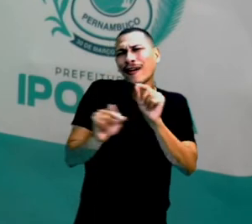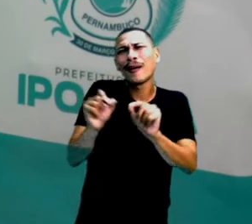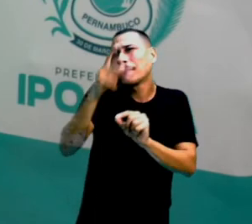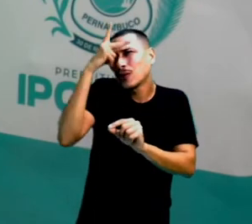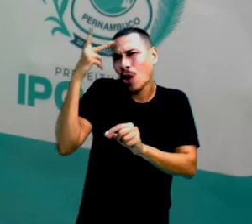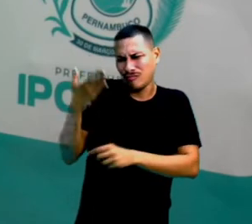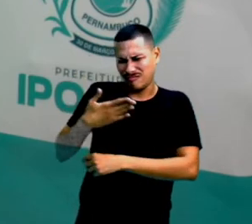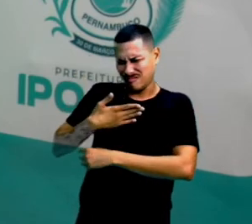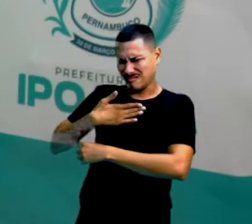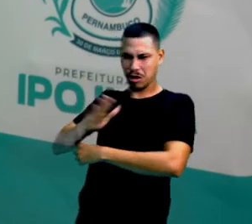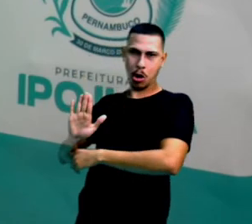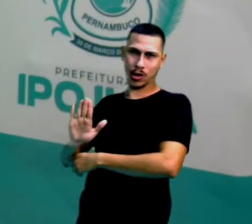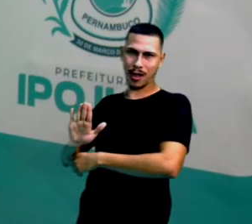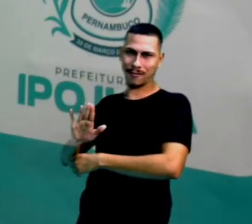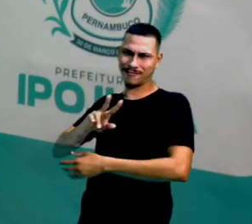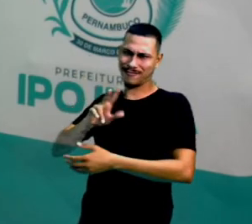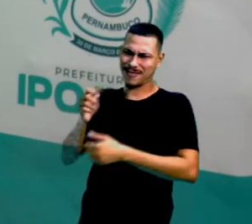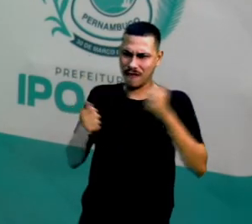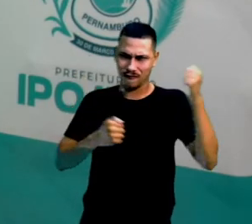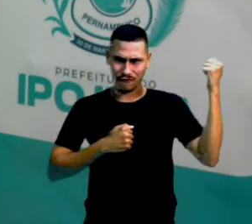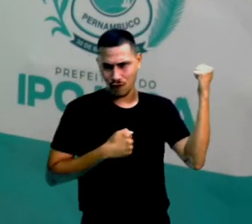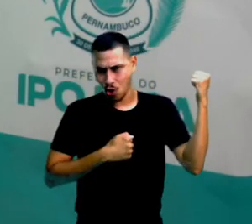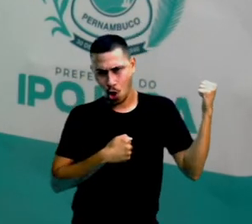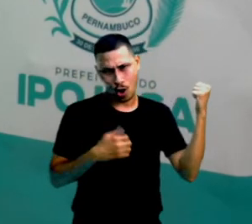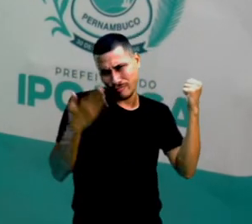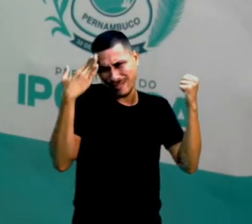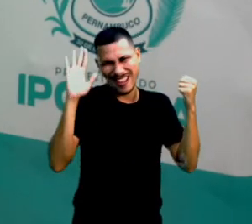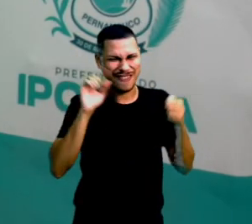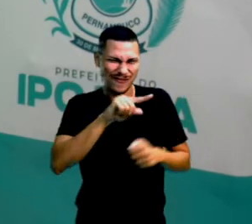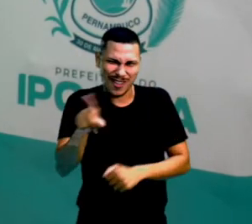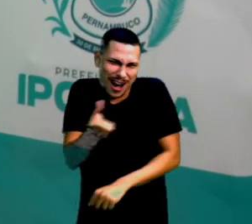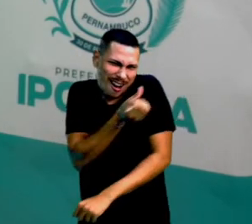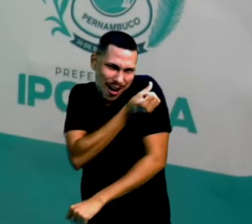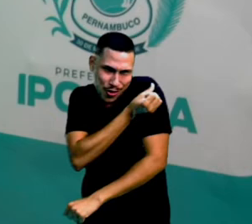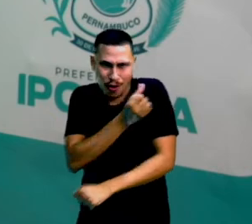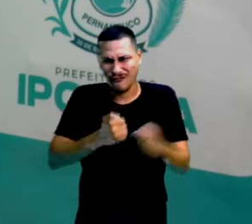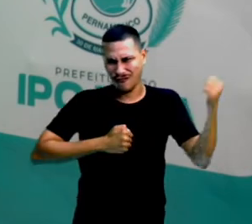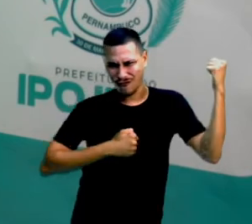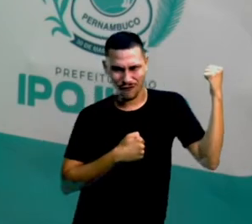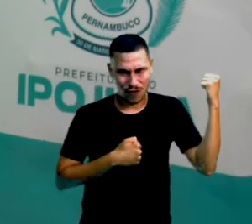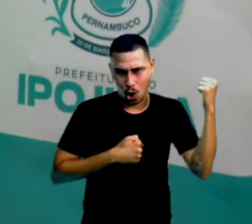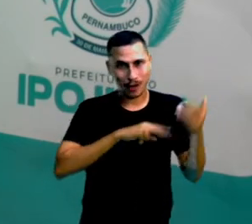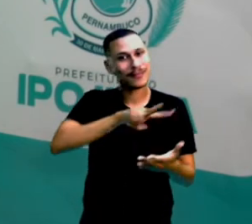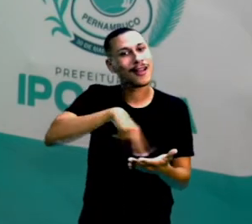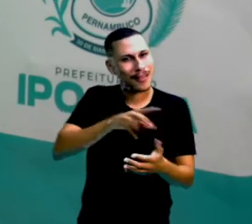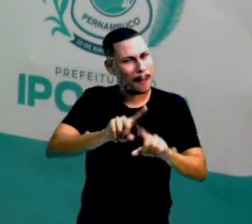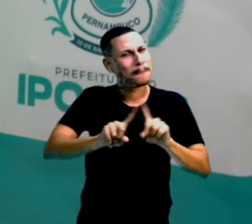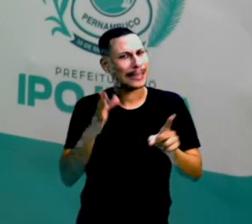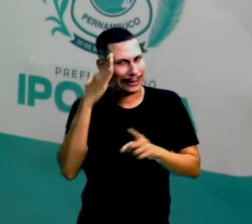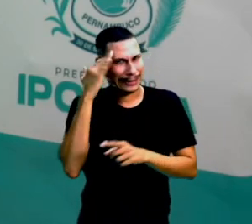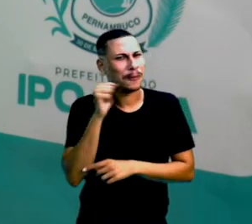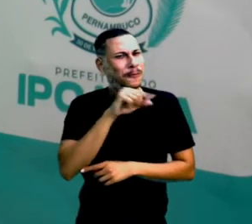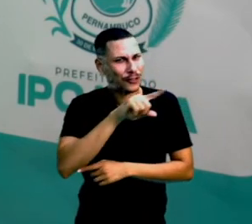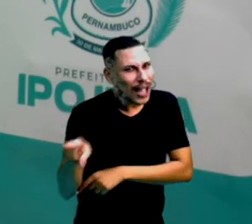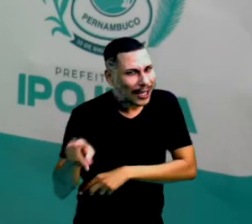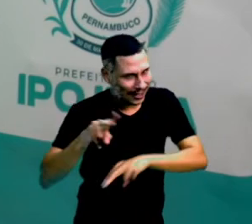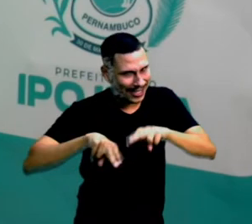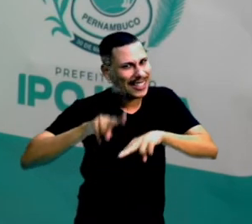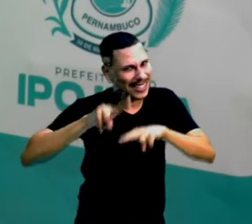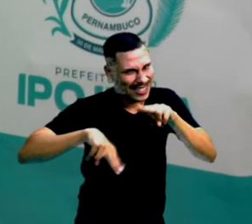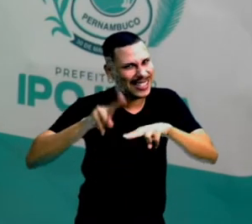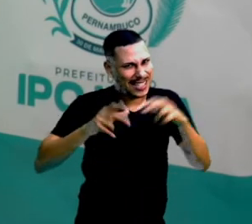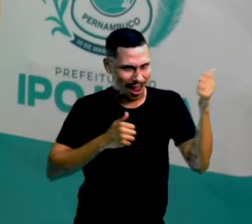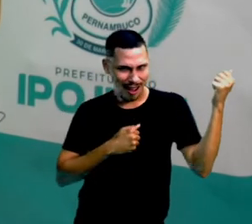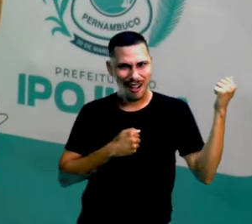forrozinho, né? Não sei se o sexto ano já dança forró. Mas o sexto ano dança quadrilha, que eu sei, né?